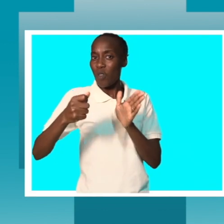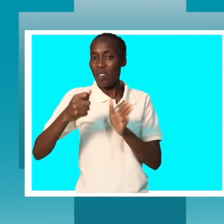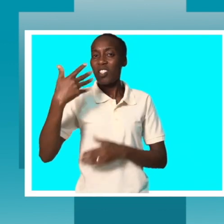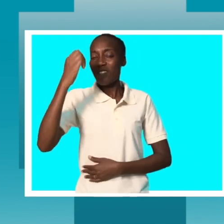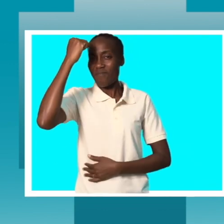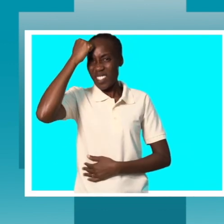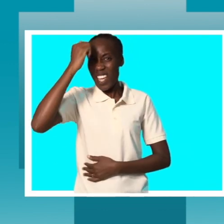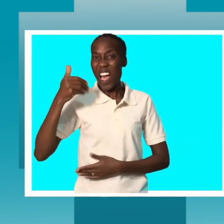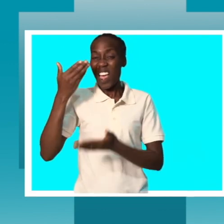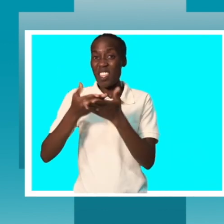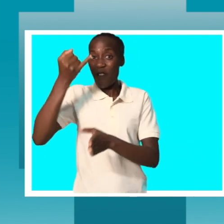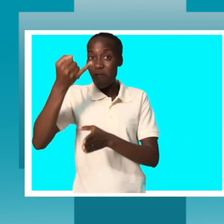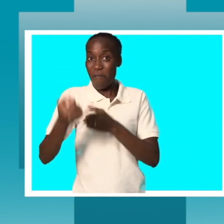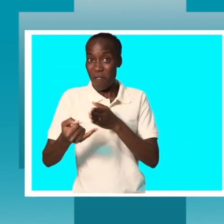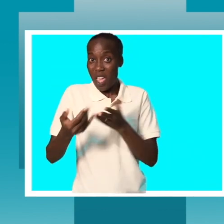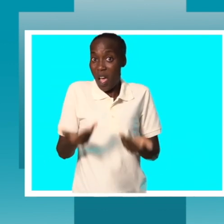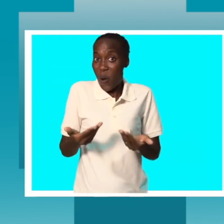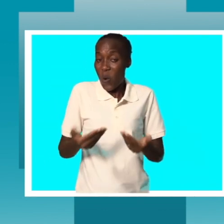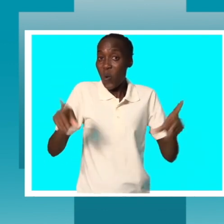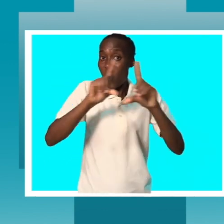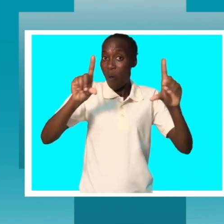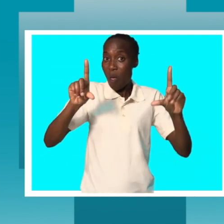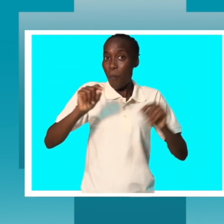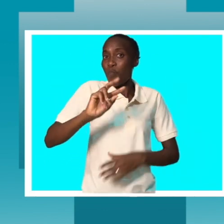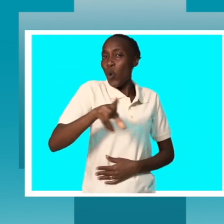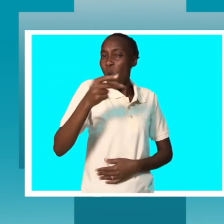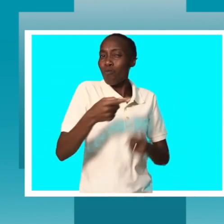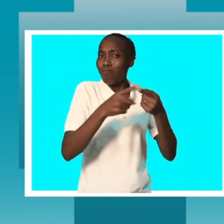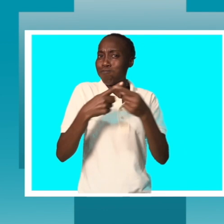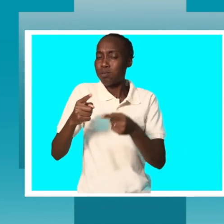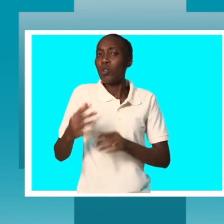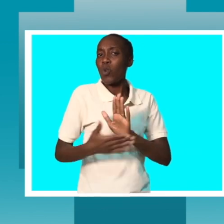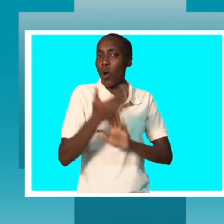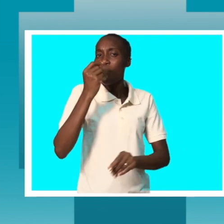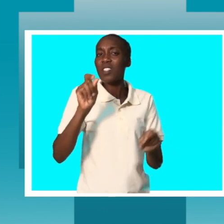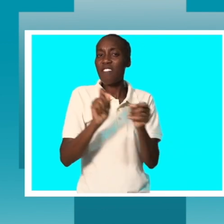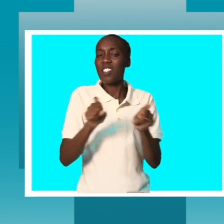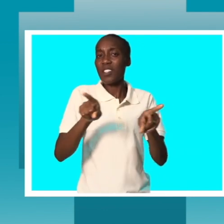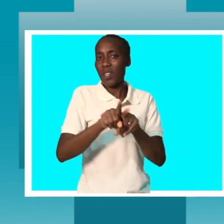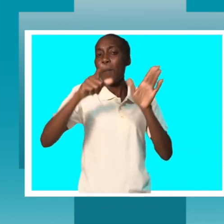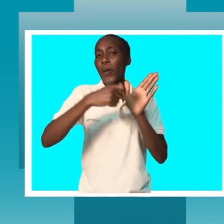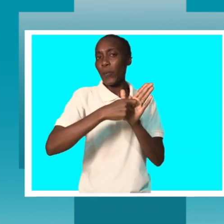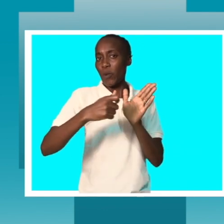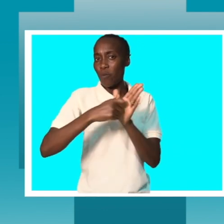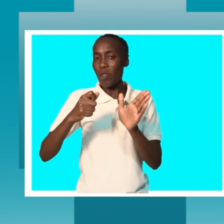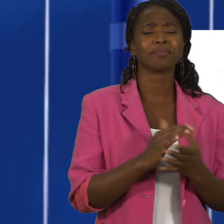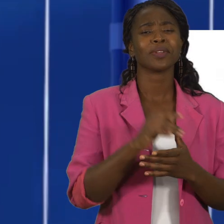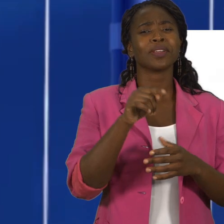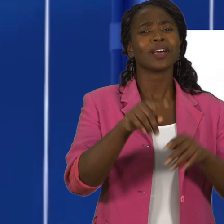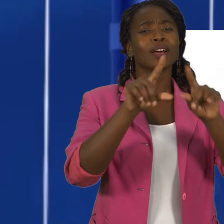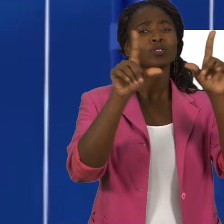até terminarmos a cerimónia, esta cerimónia, outras tantas terão aderido a este movimento de emprego